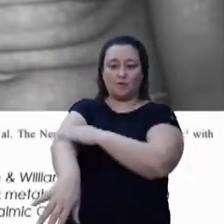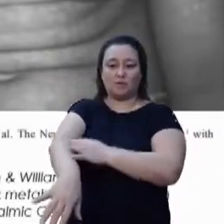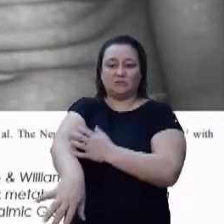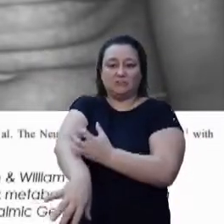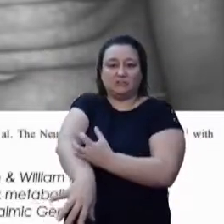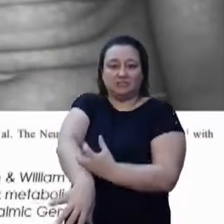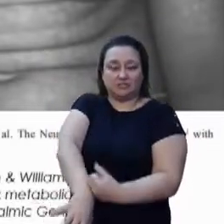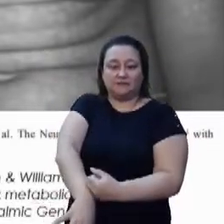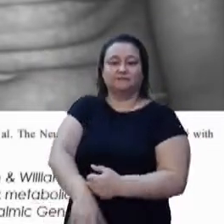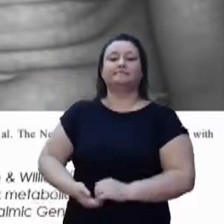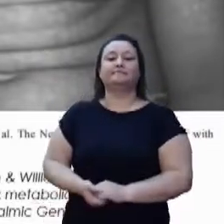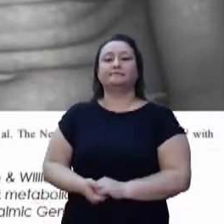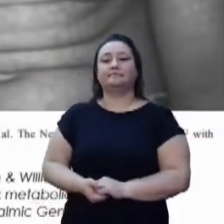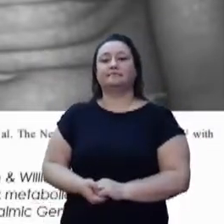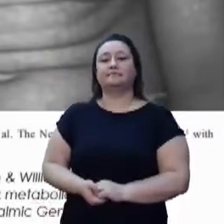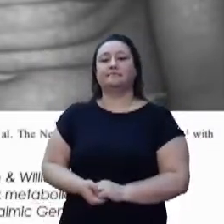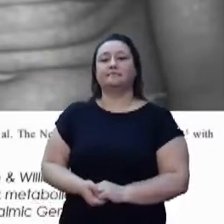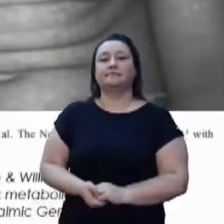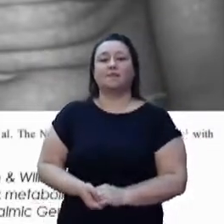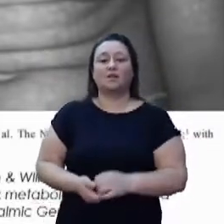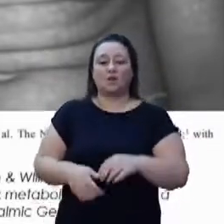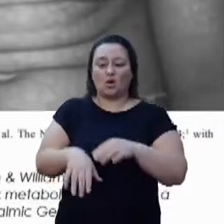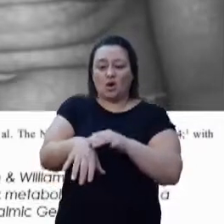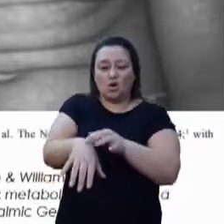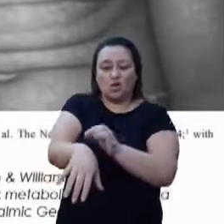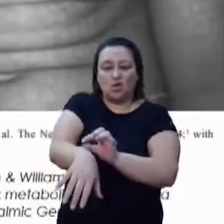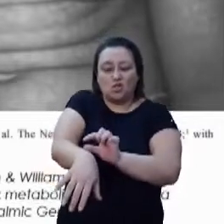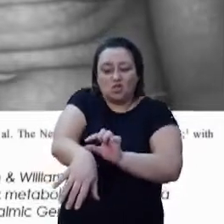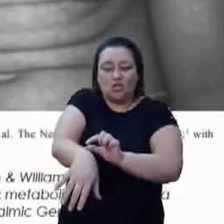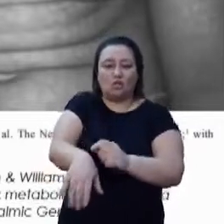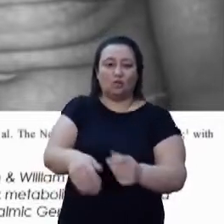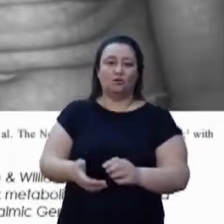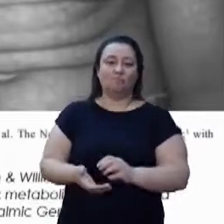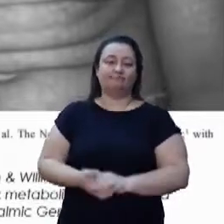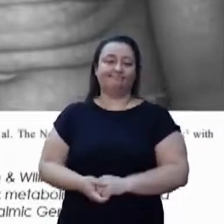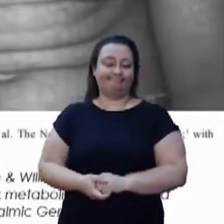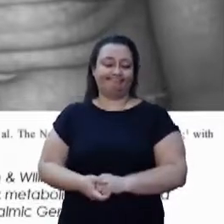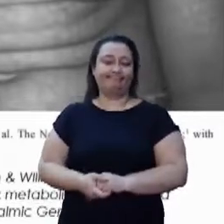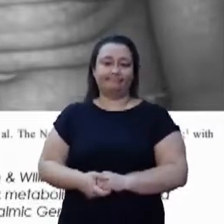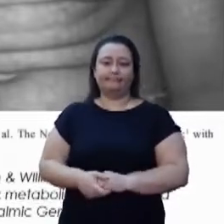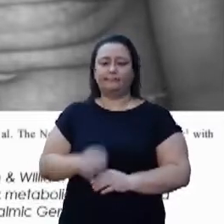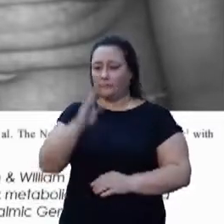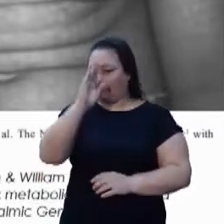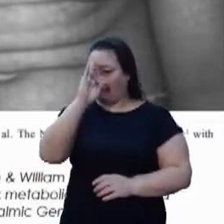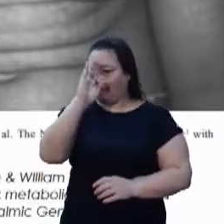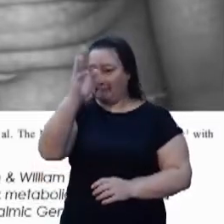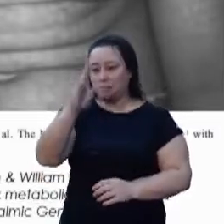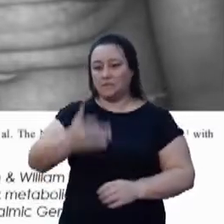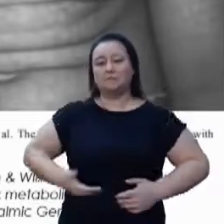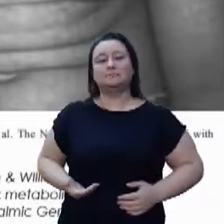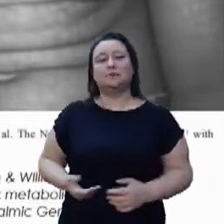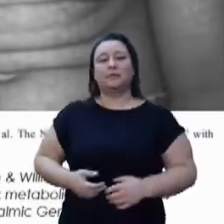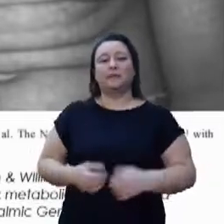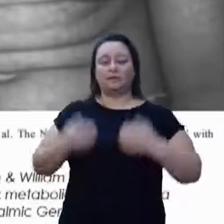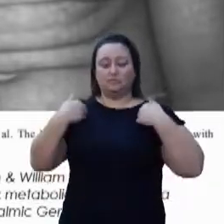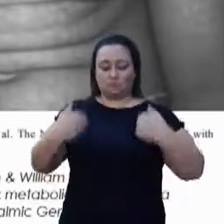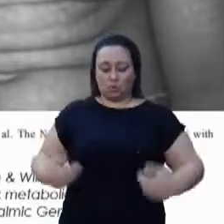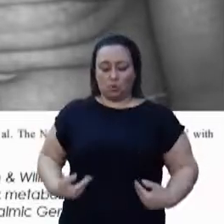ressecado, hiperqueratótico da pele, principalmente em região de